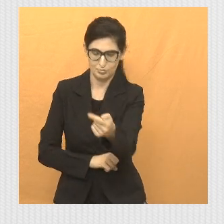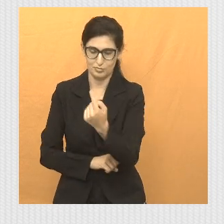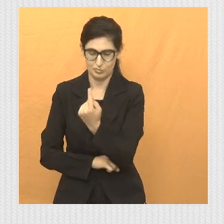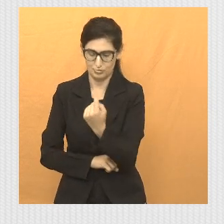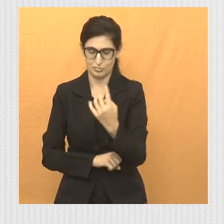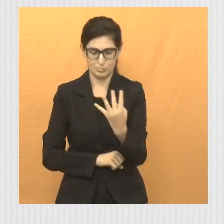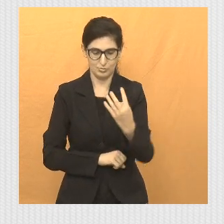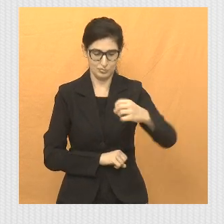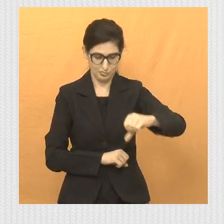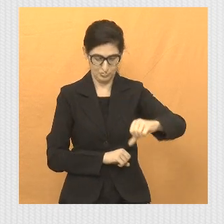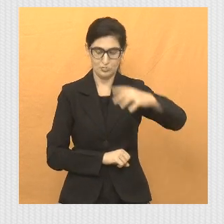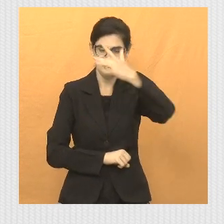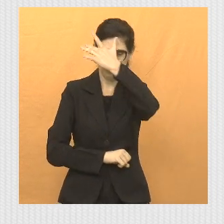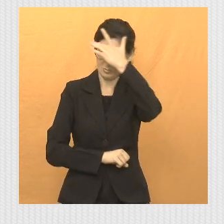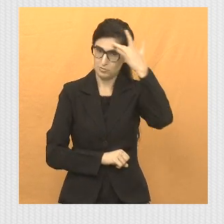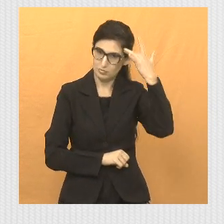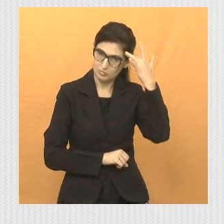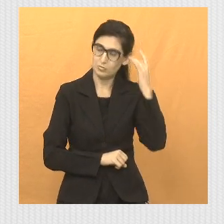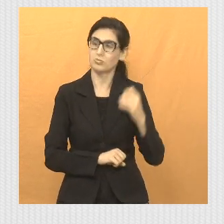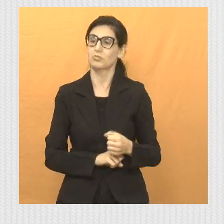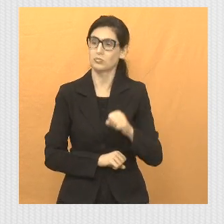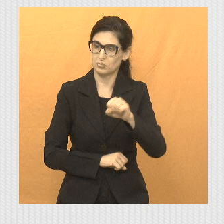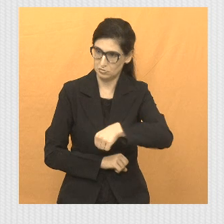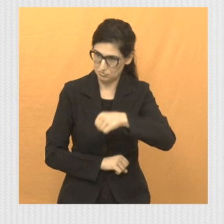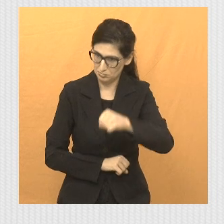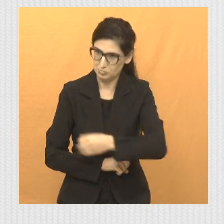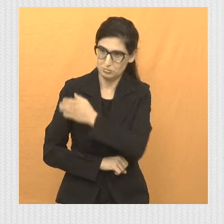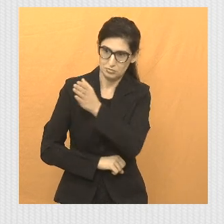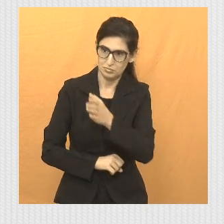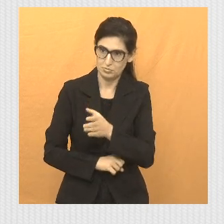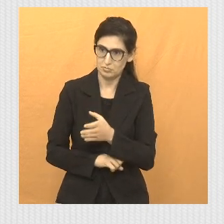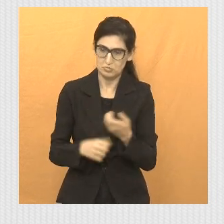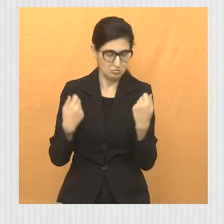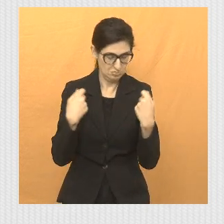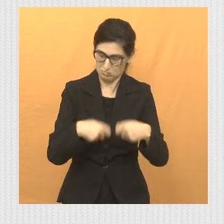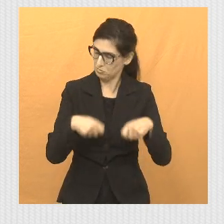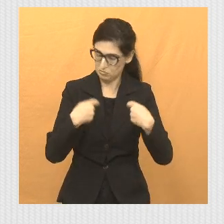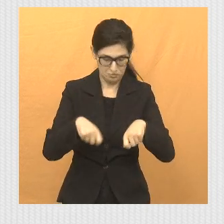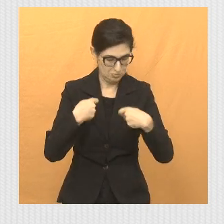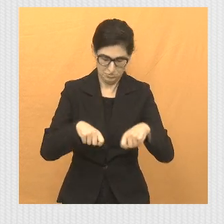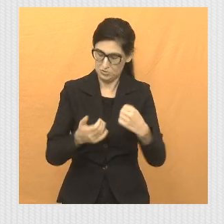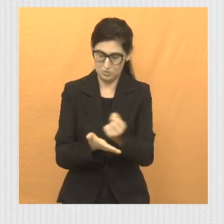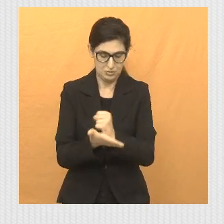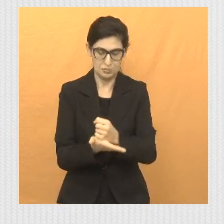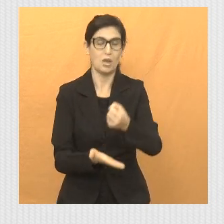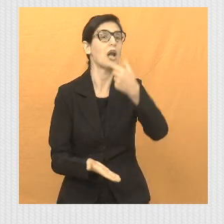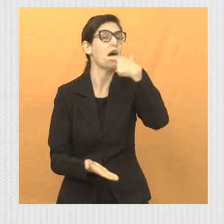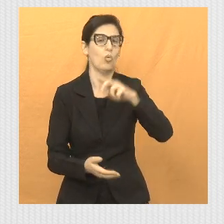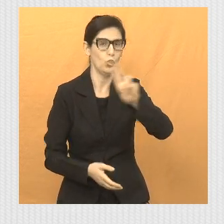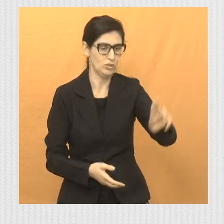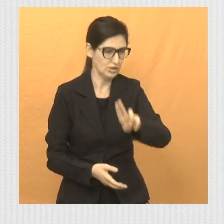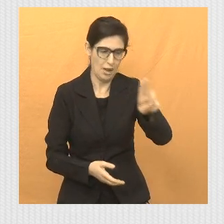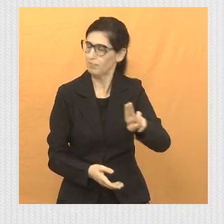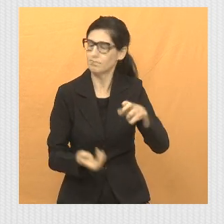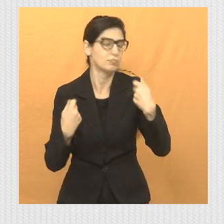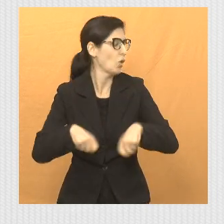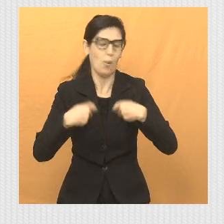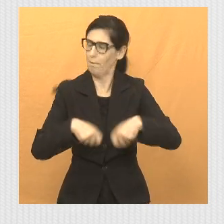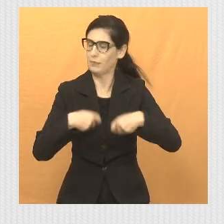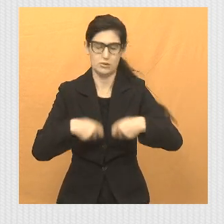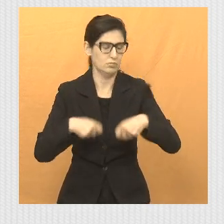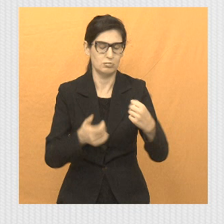81.149 pacientes assistidos. Dentre as dispensações de medicamentos, a